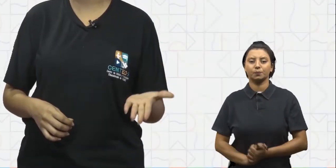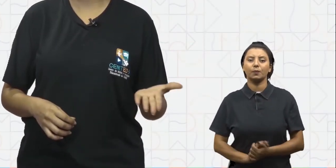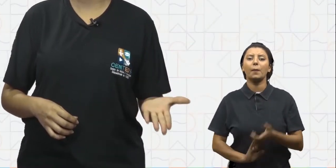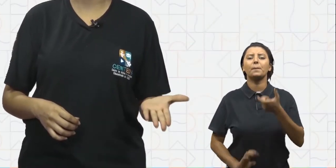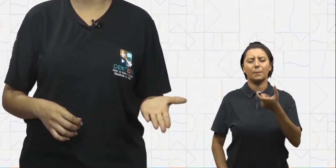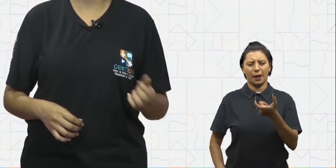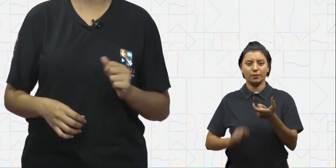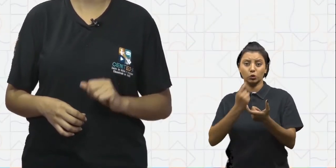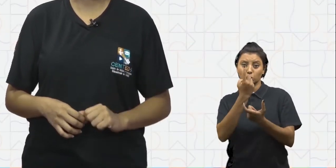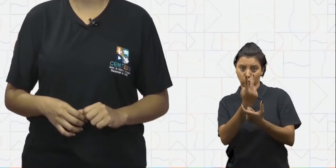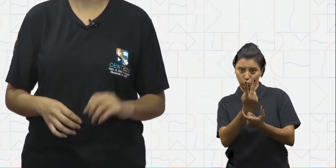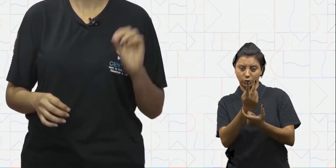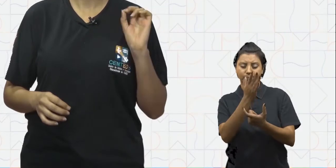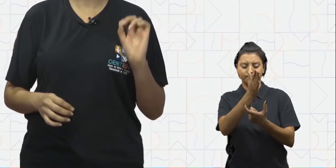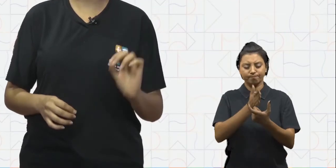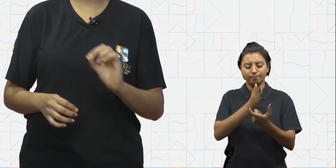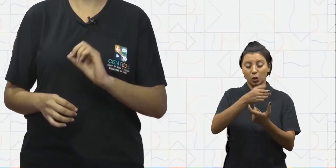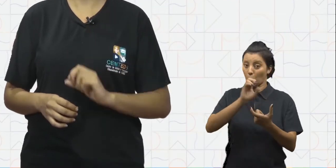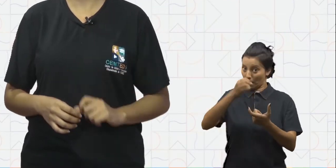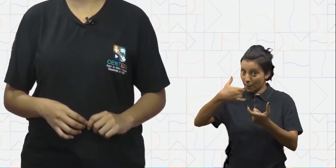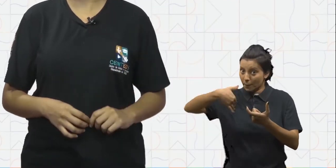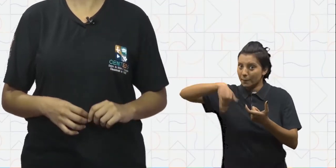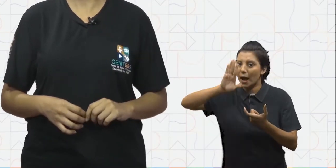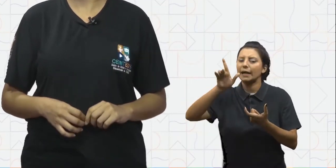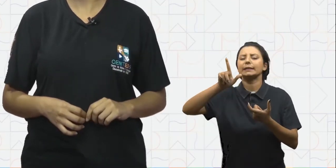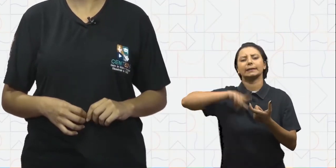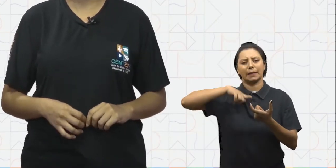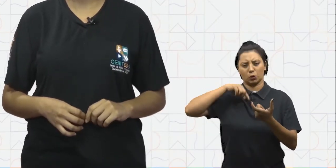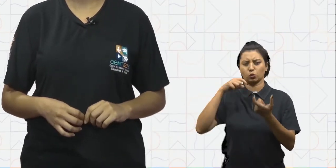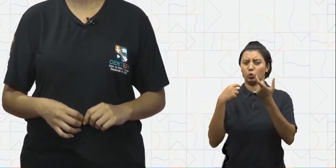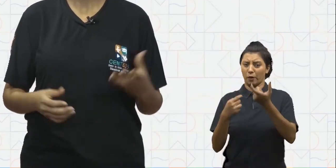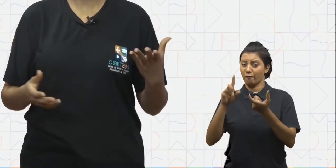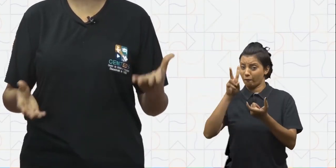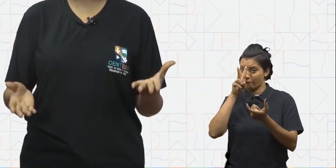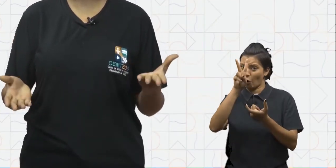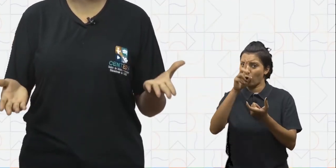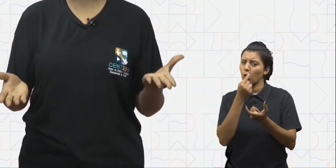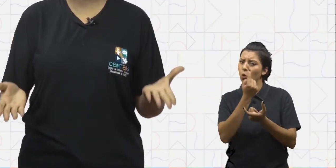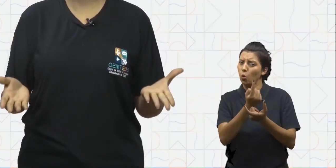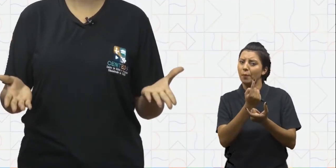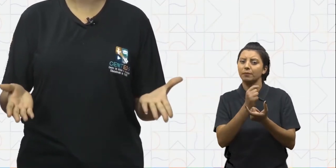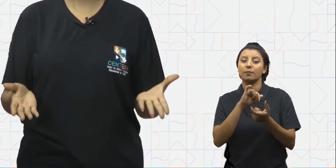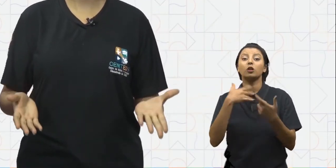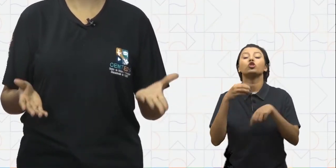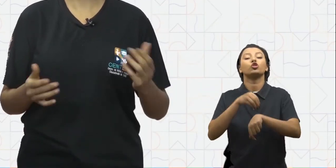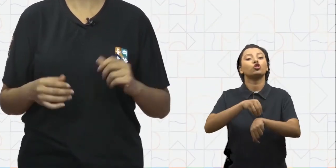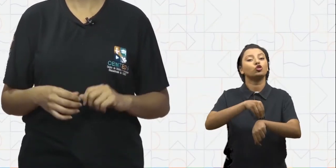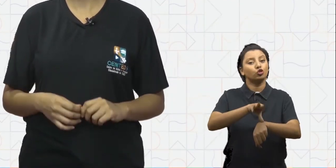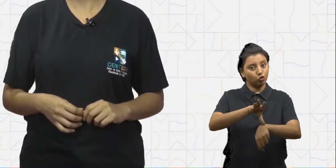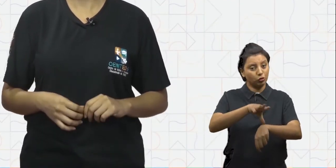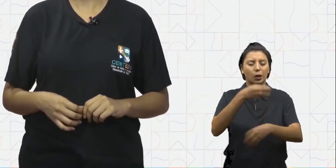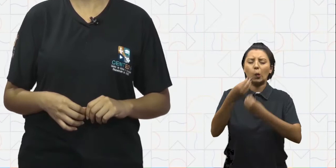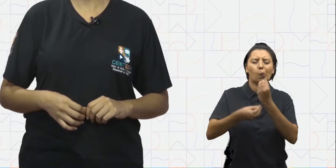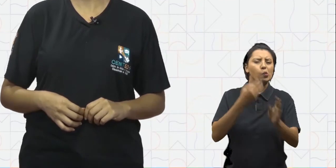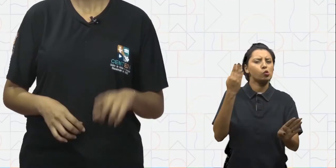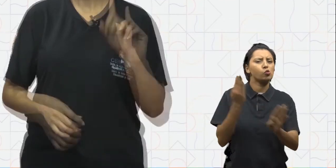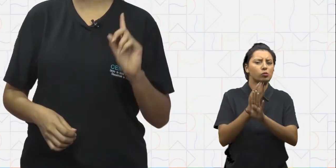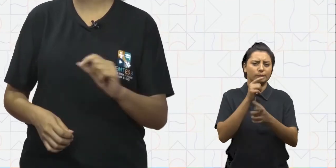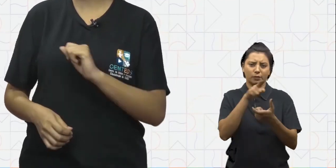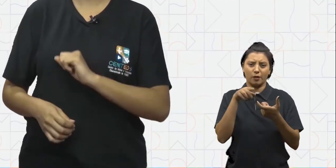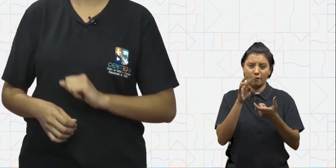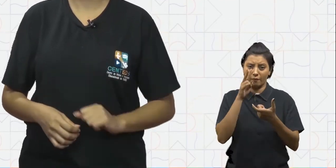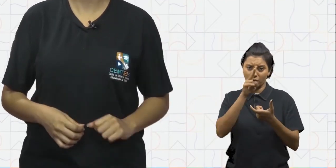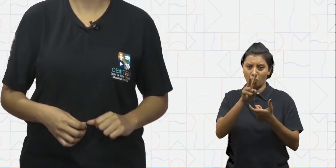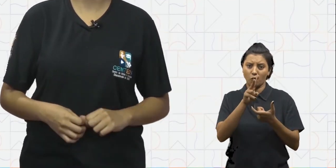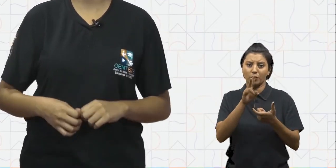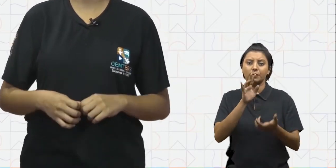com duas sílabas ou mais sempre terão uma sílaba tônica. E sabe qual a dica do momento sobre a sílaba tônica?